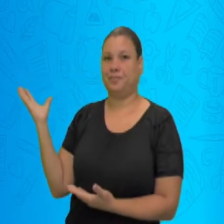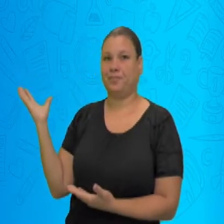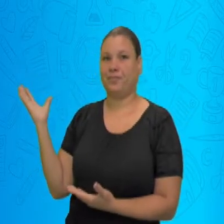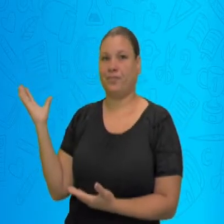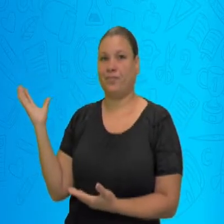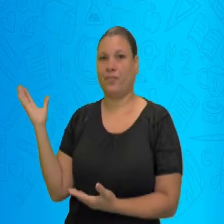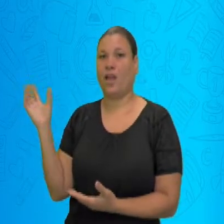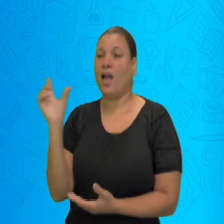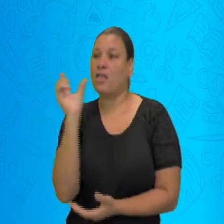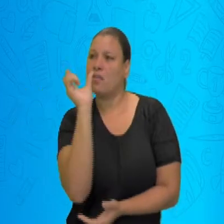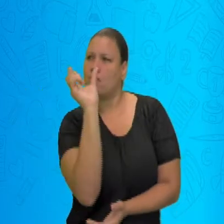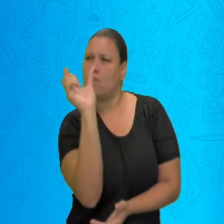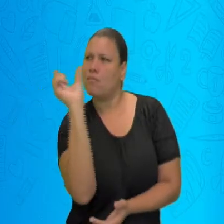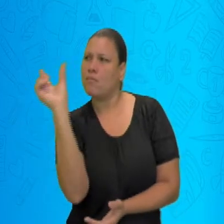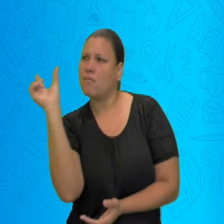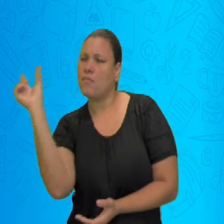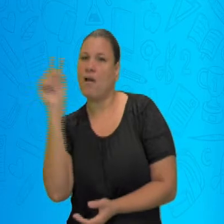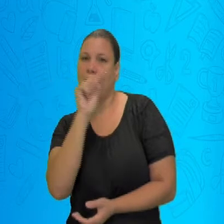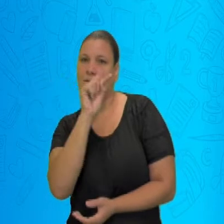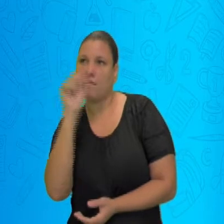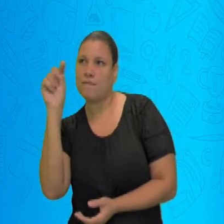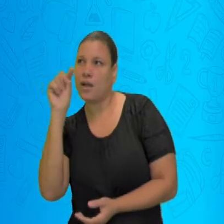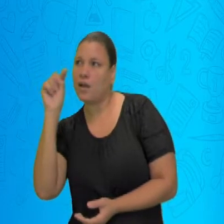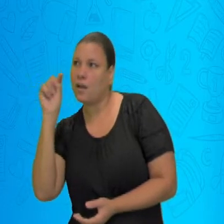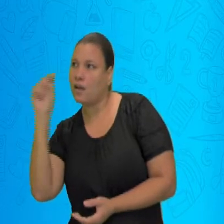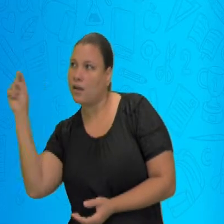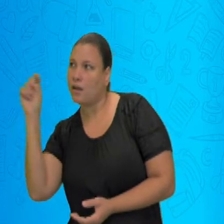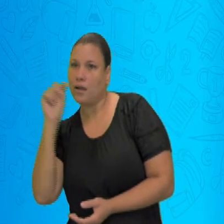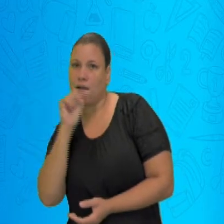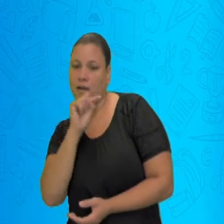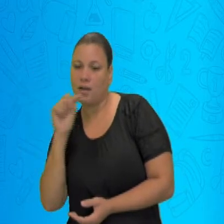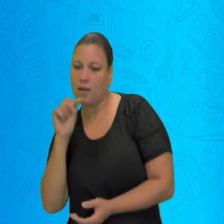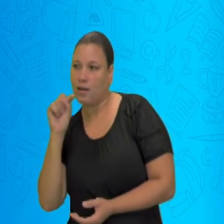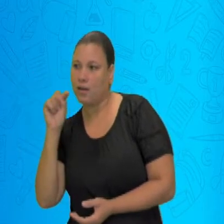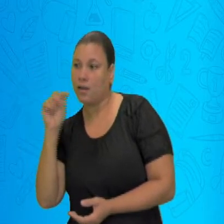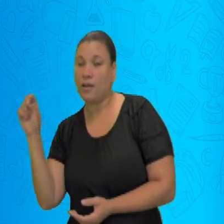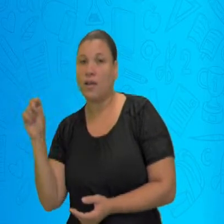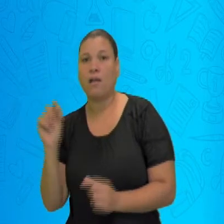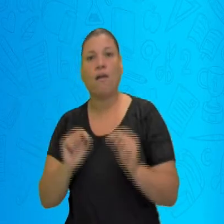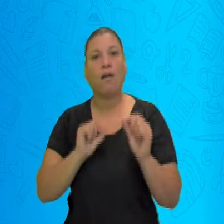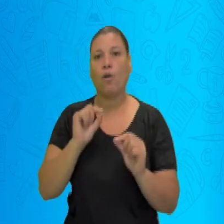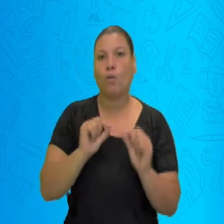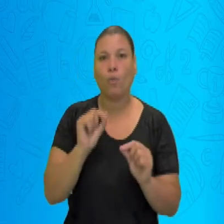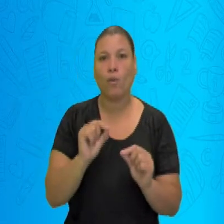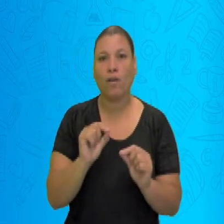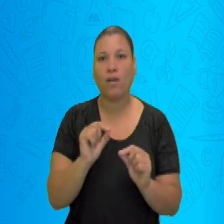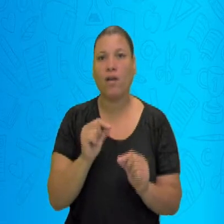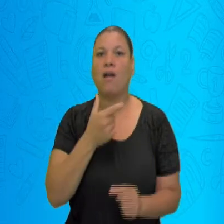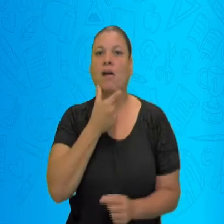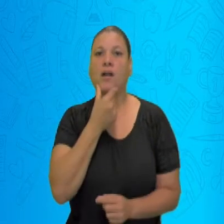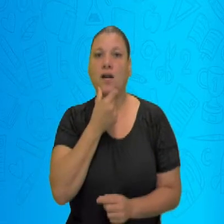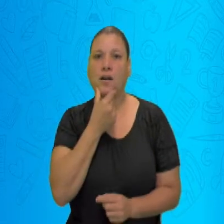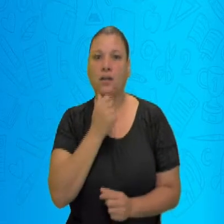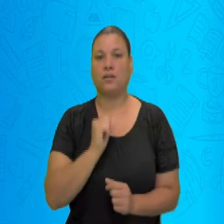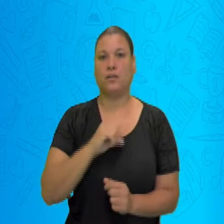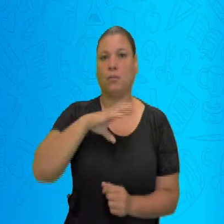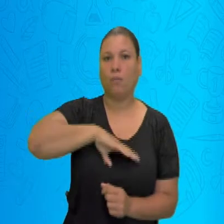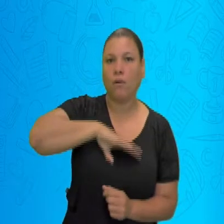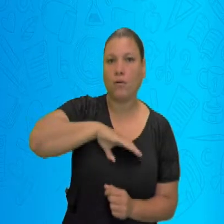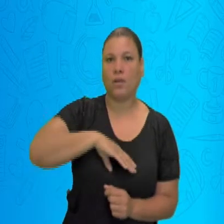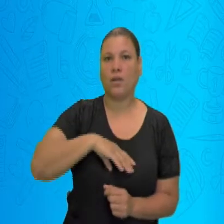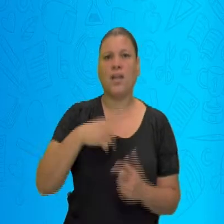Porque em inglês se fala Nederland, não Holanda, como nós expressamos.